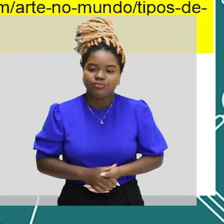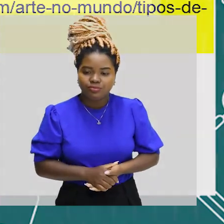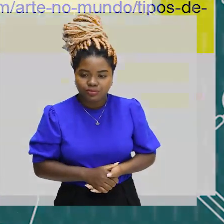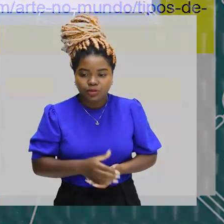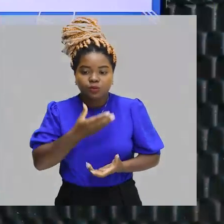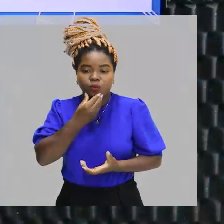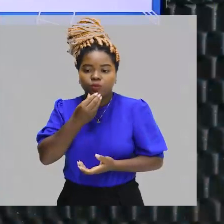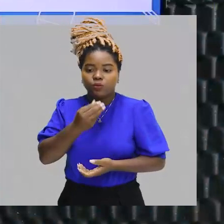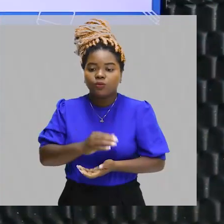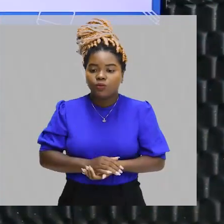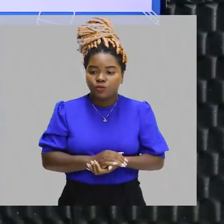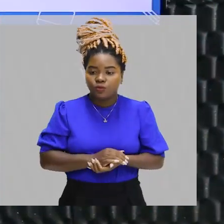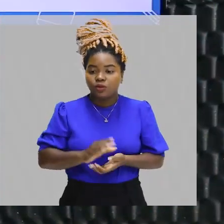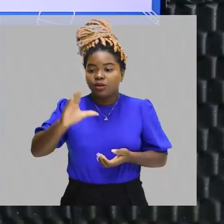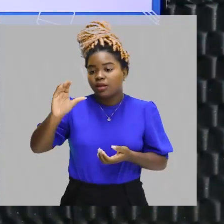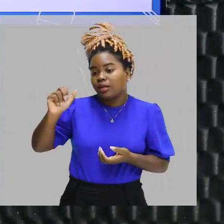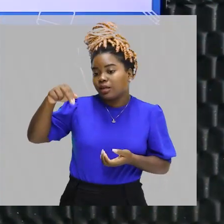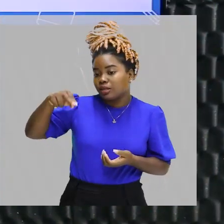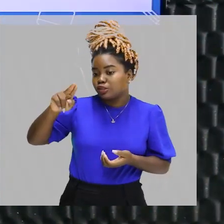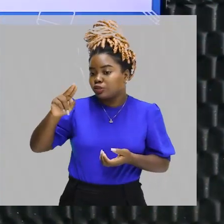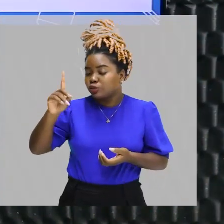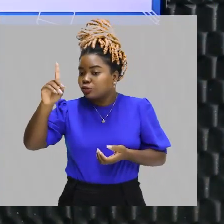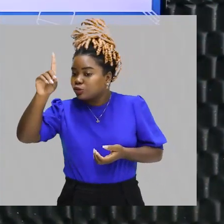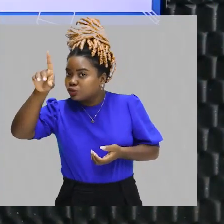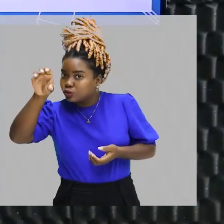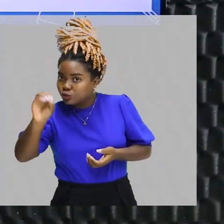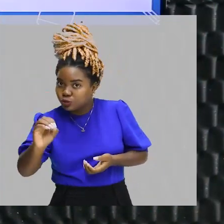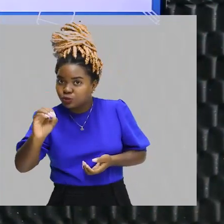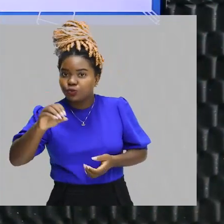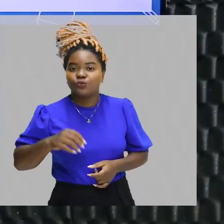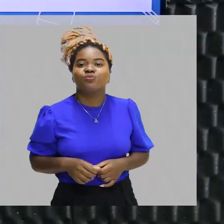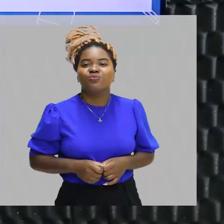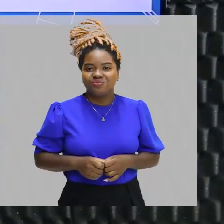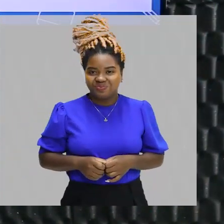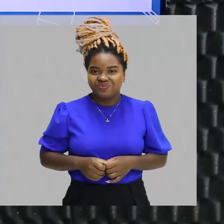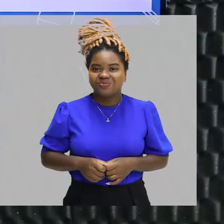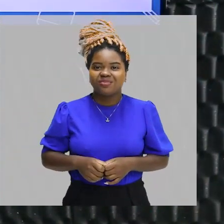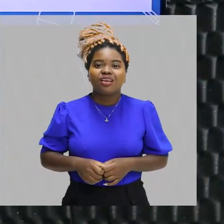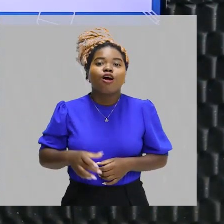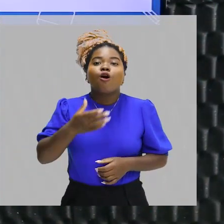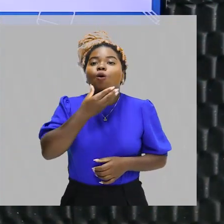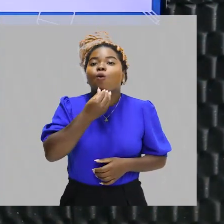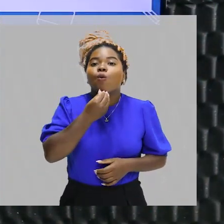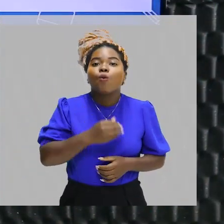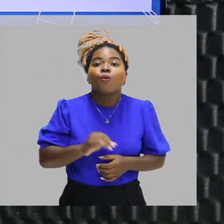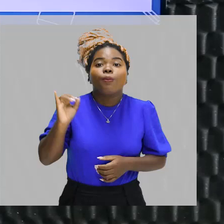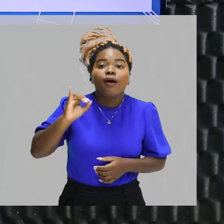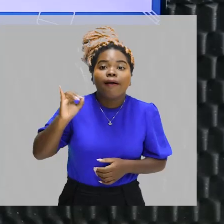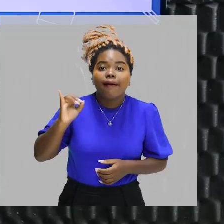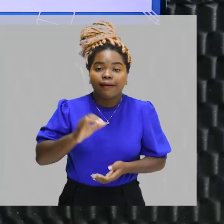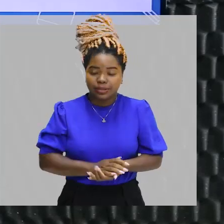né, eu vou repetir para facilitar a minha intérprete, Ricciotto Canudo, um italiano, Canudo, ele em